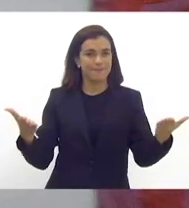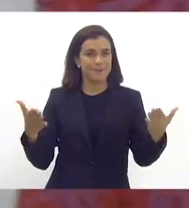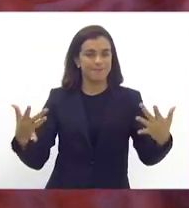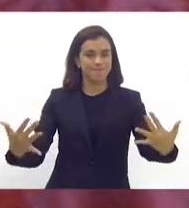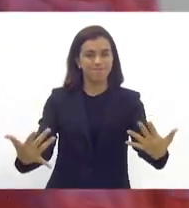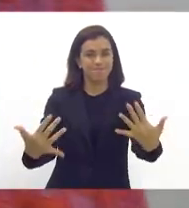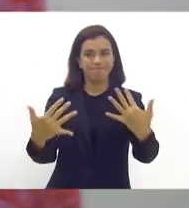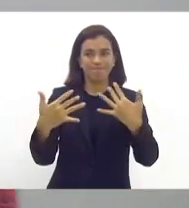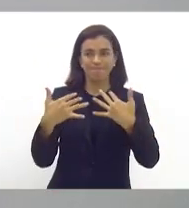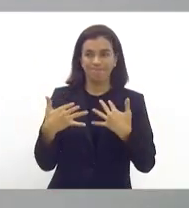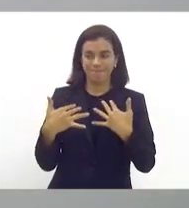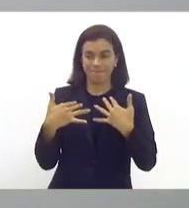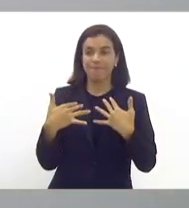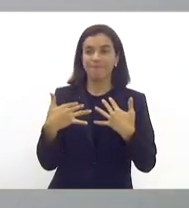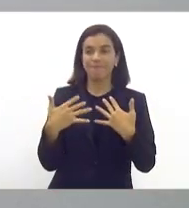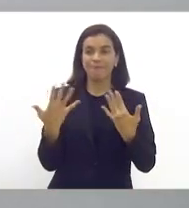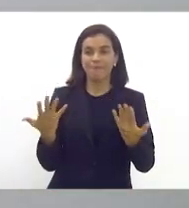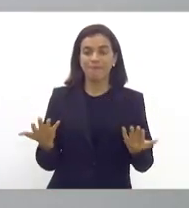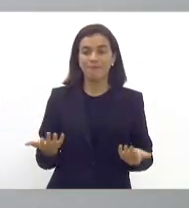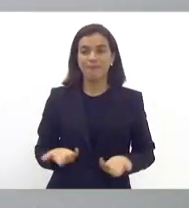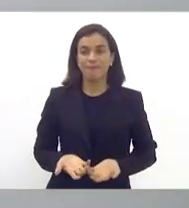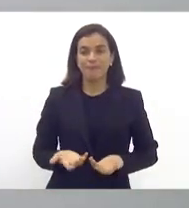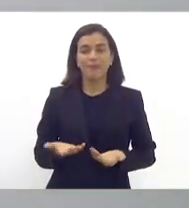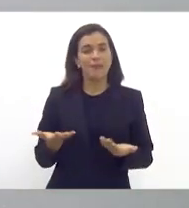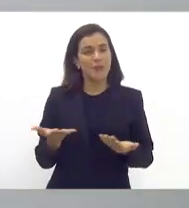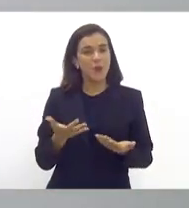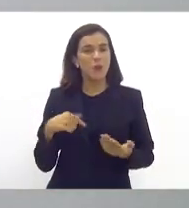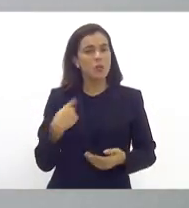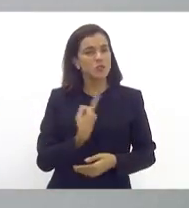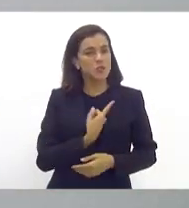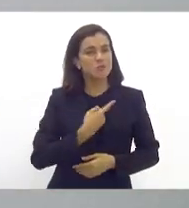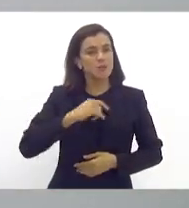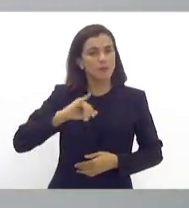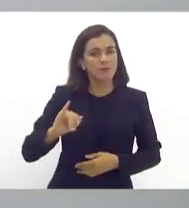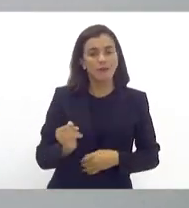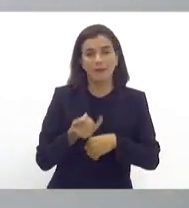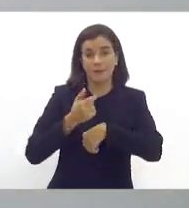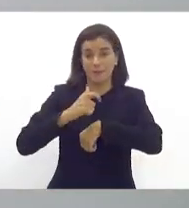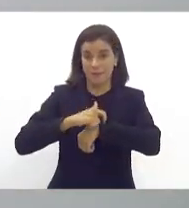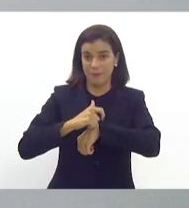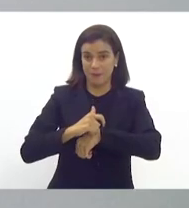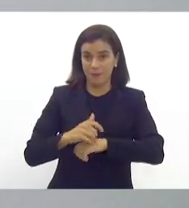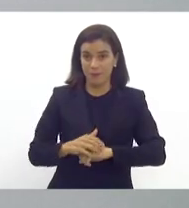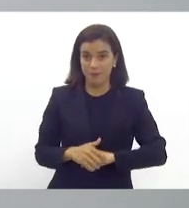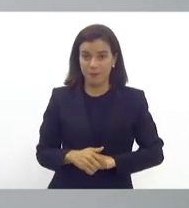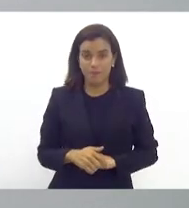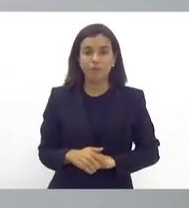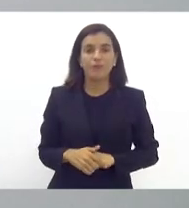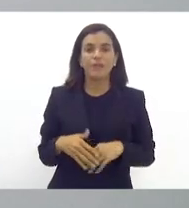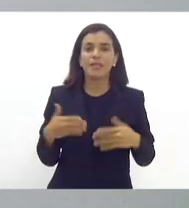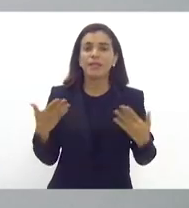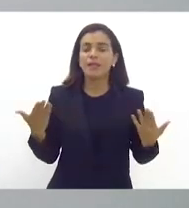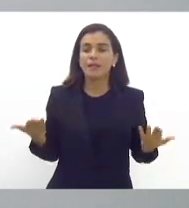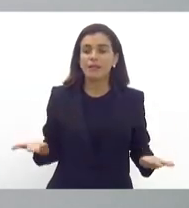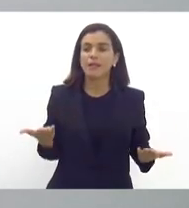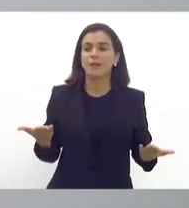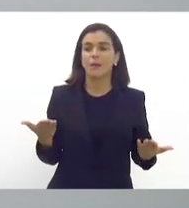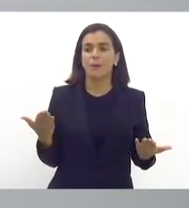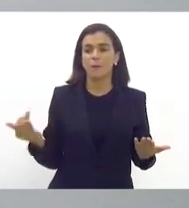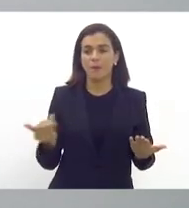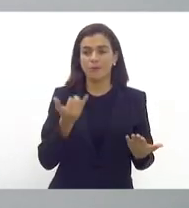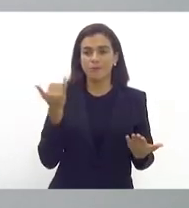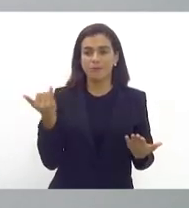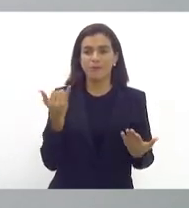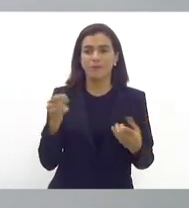e estamos nesse nessa vibe vamos dizer assim e eu acho muito importante também senhores os